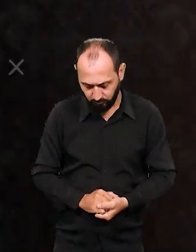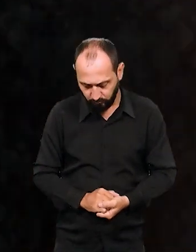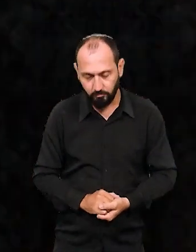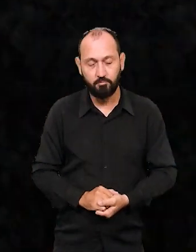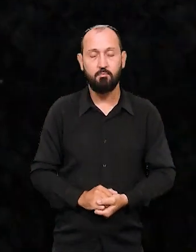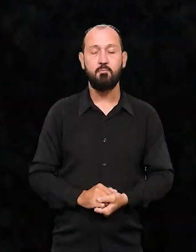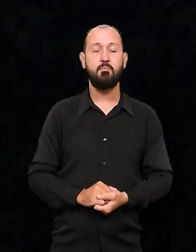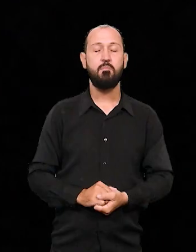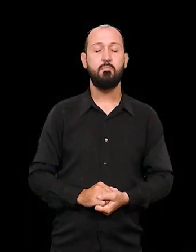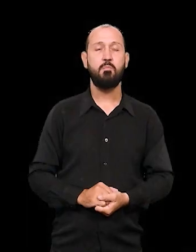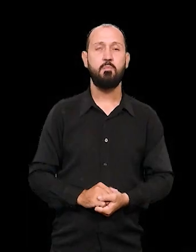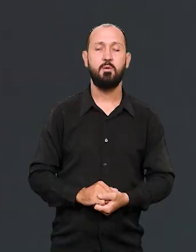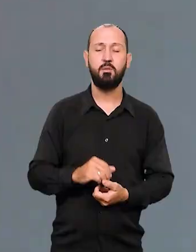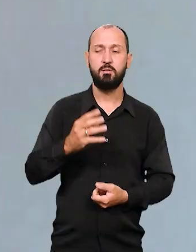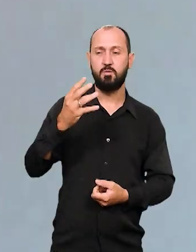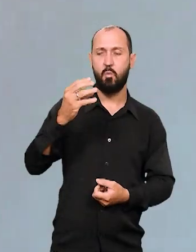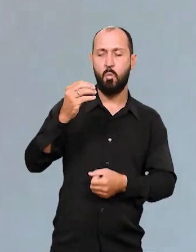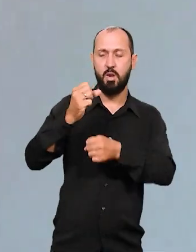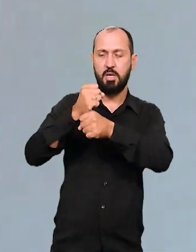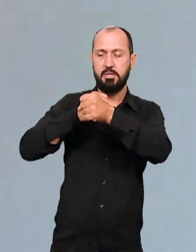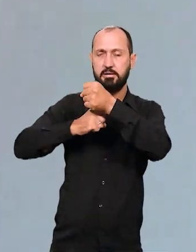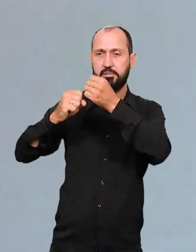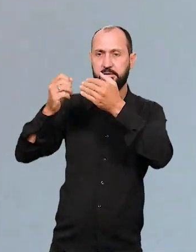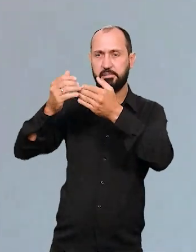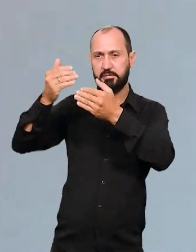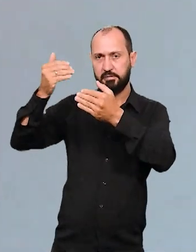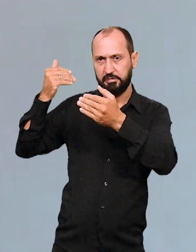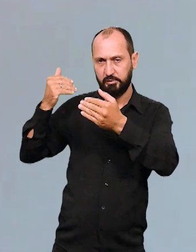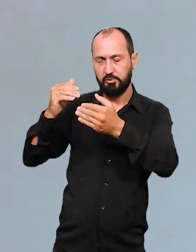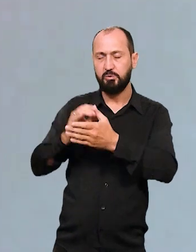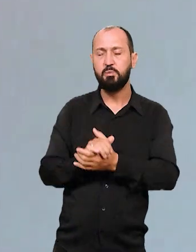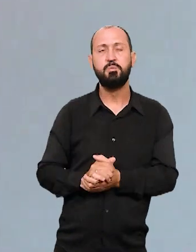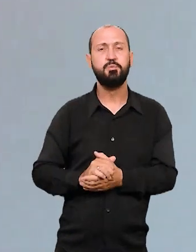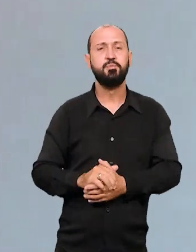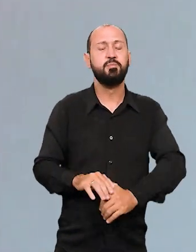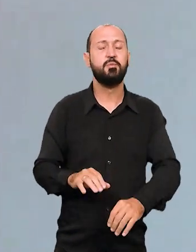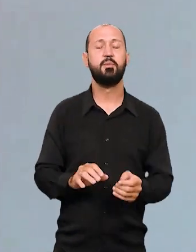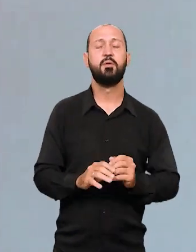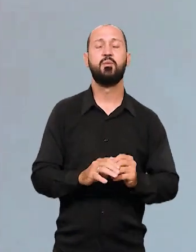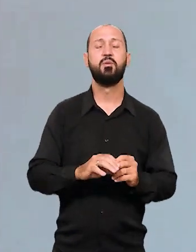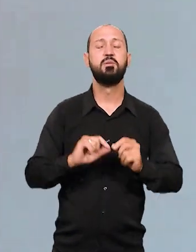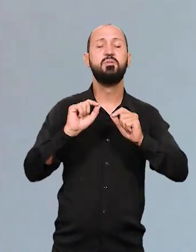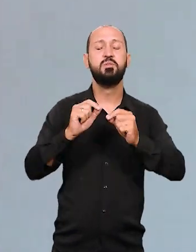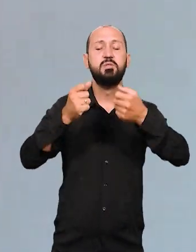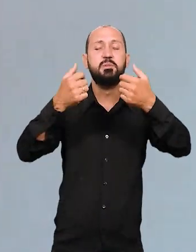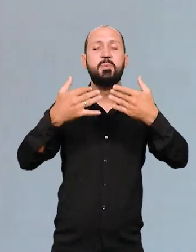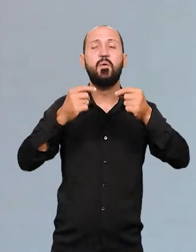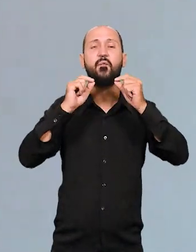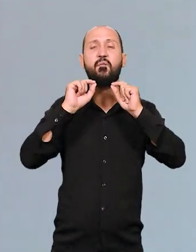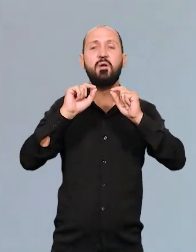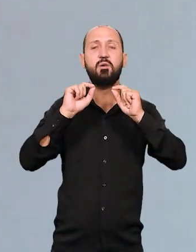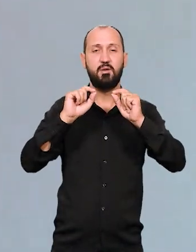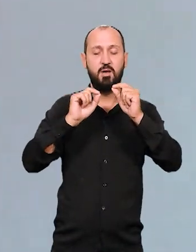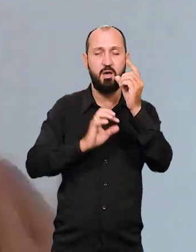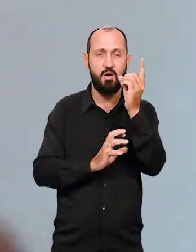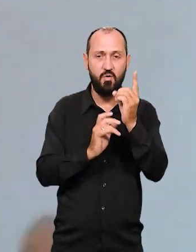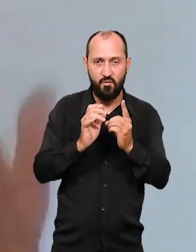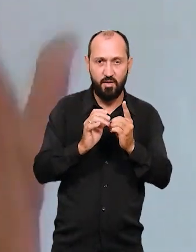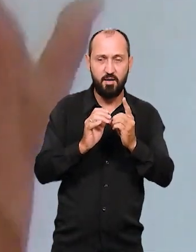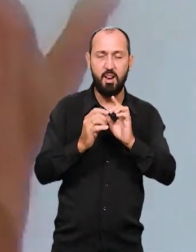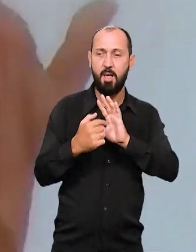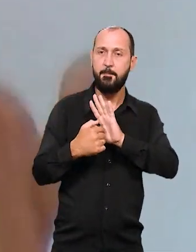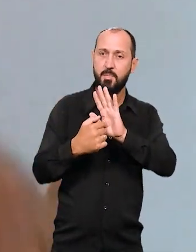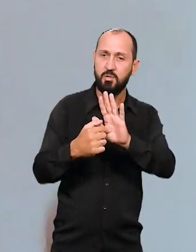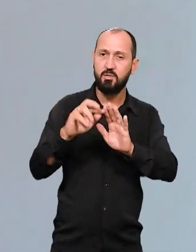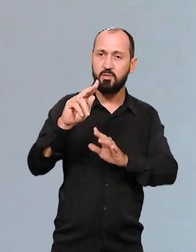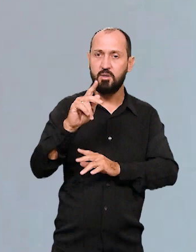Há 40 anos, né, Nós dizíamos que o HIV,